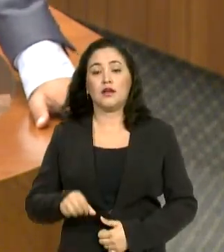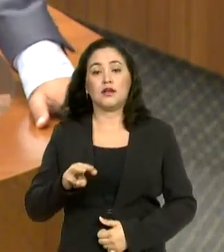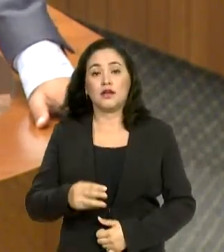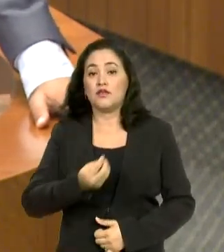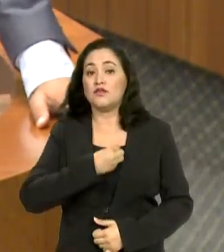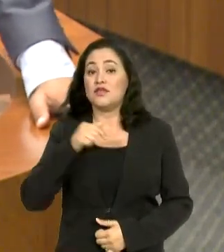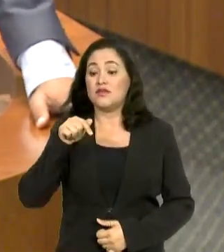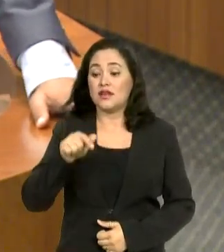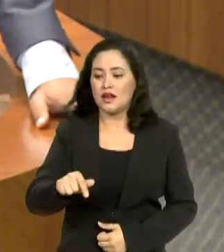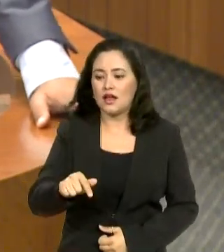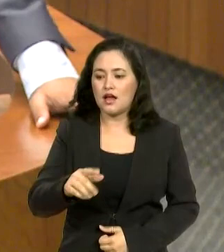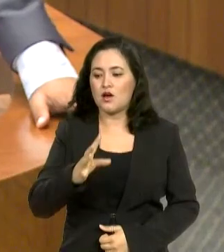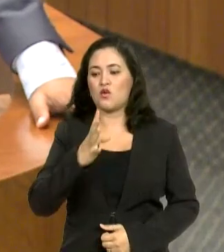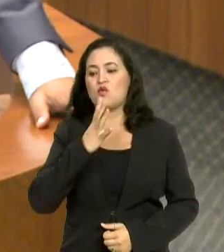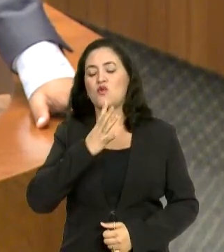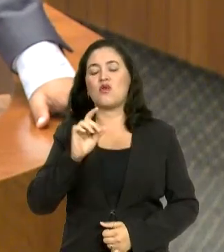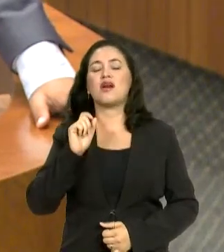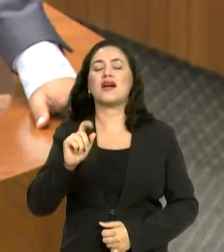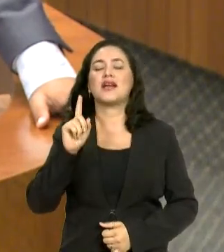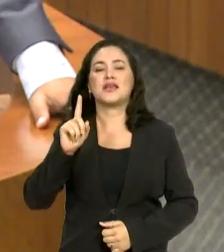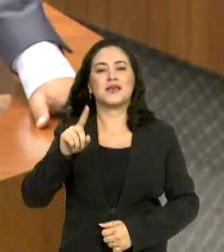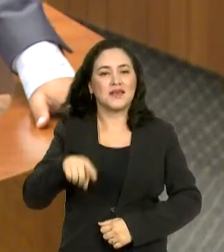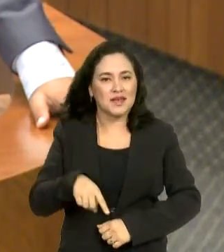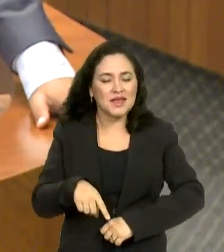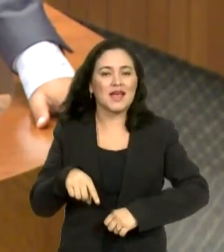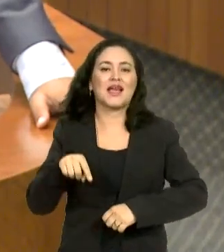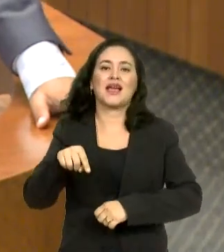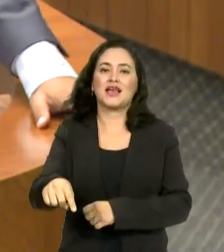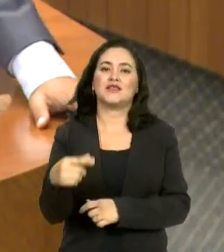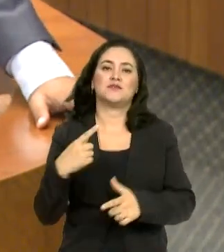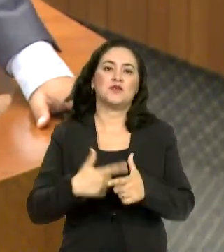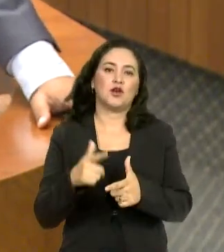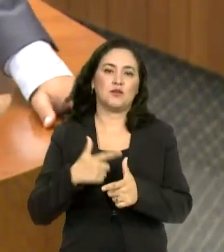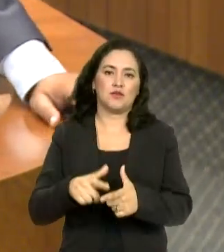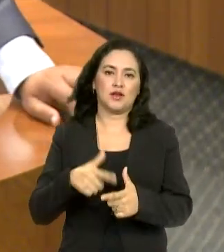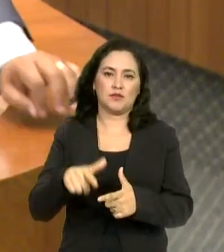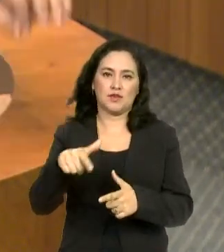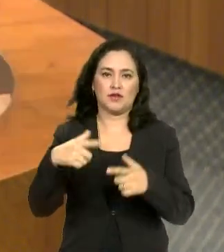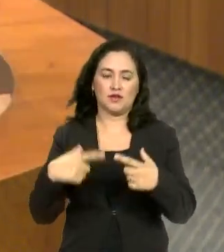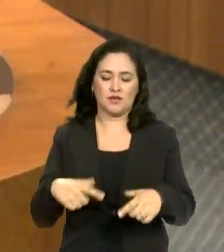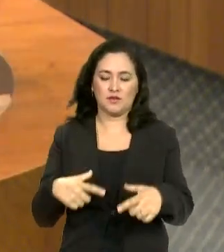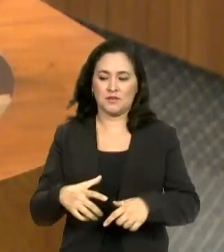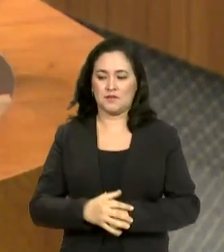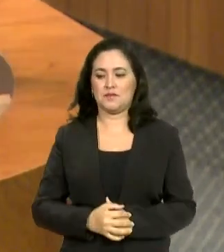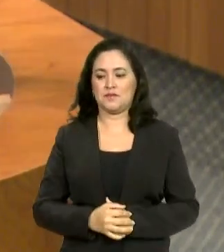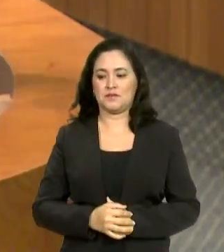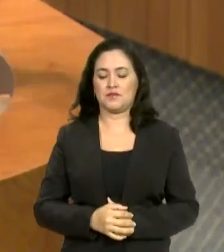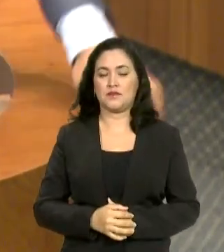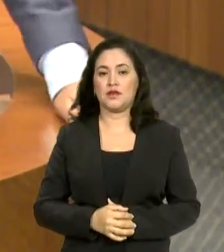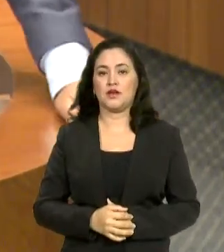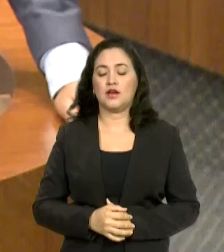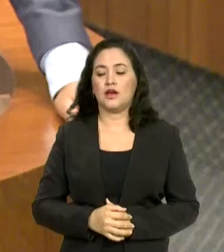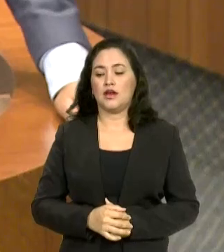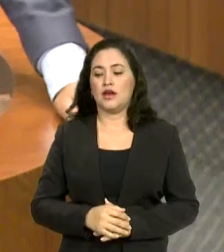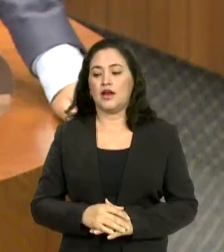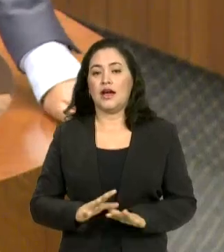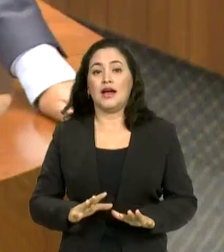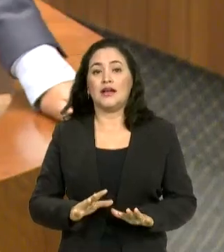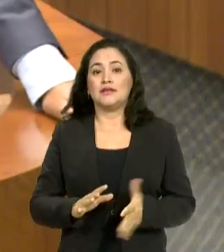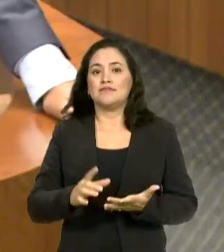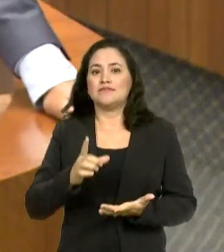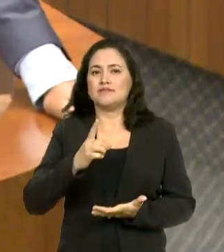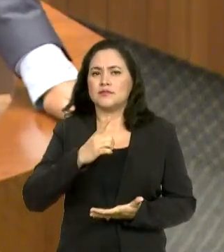solução de um dos maiores problemas daquela localidade. Reforçar a cidadania, a exemplo do Viva